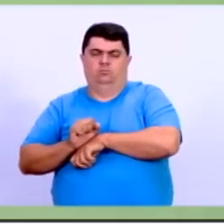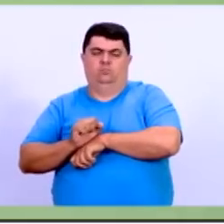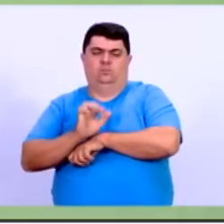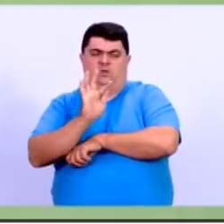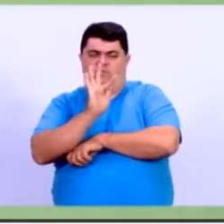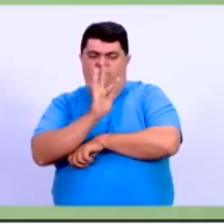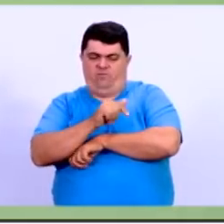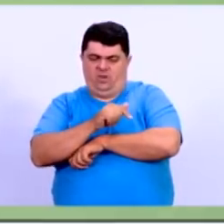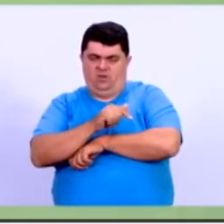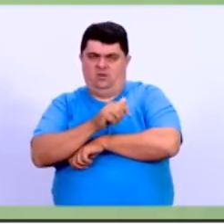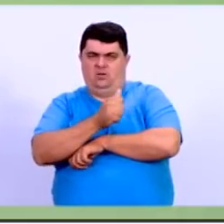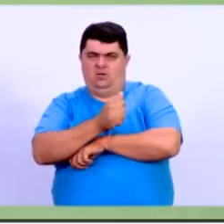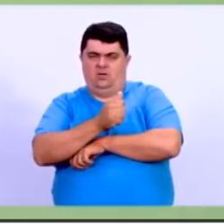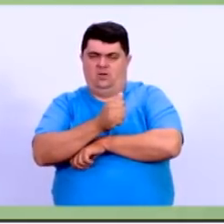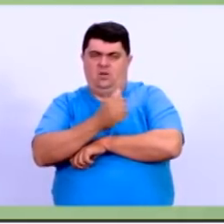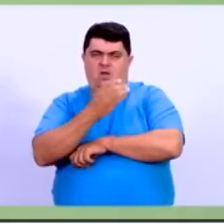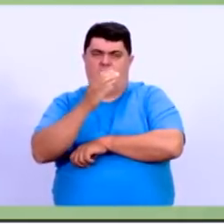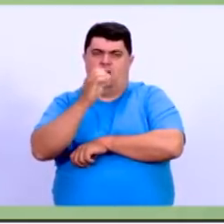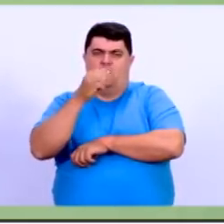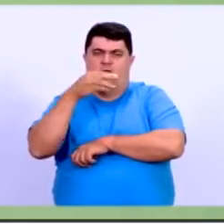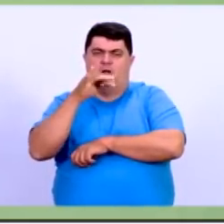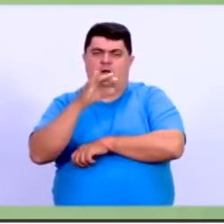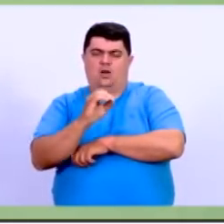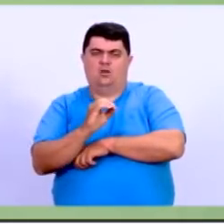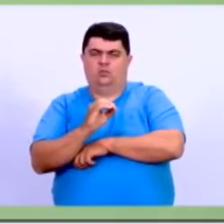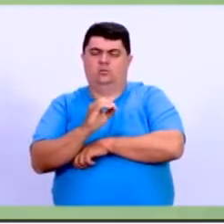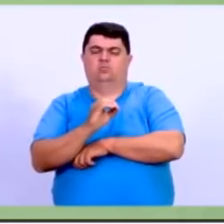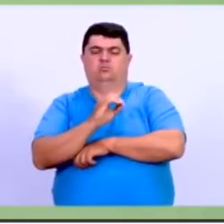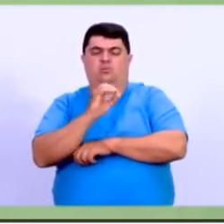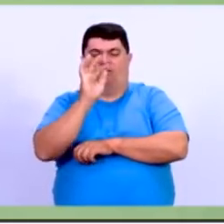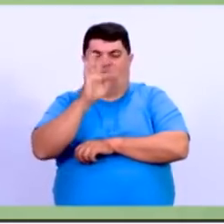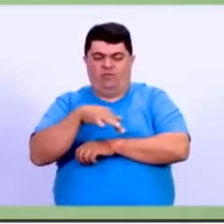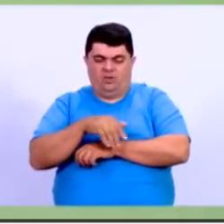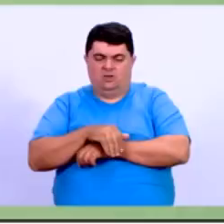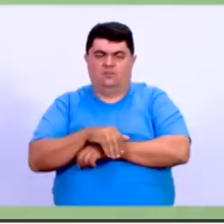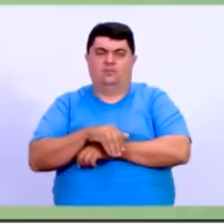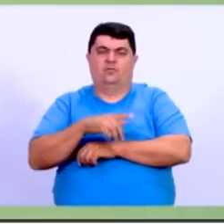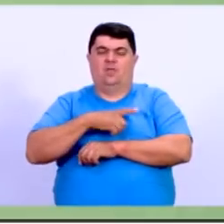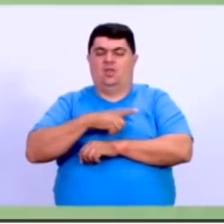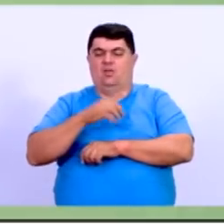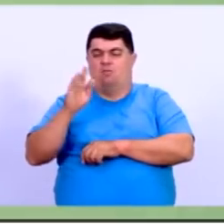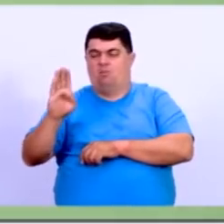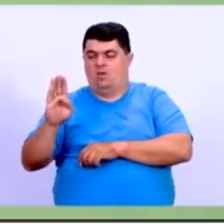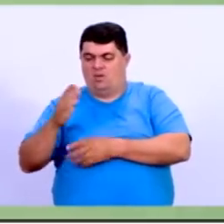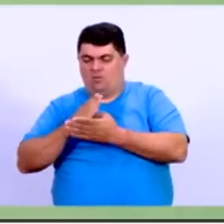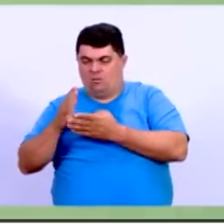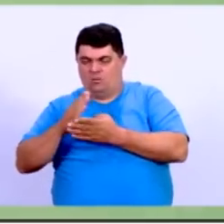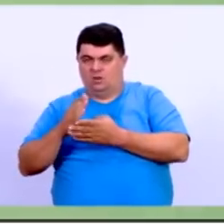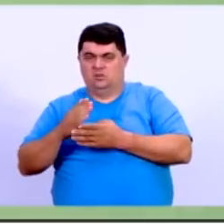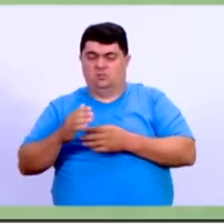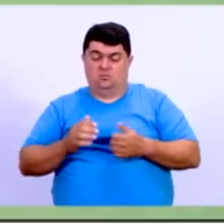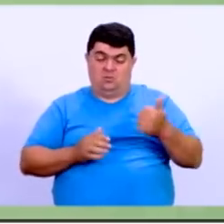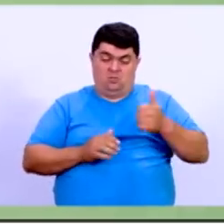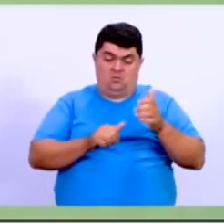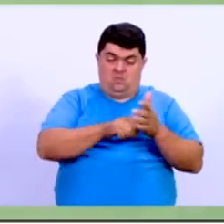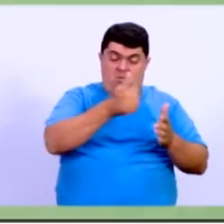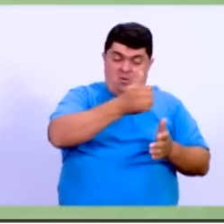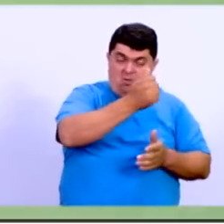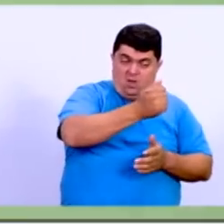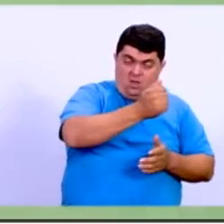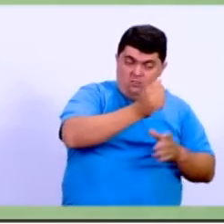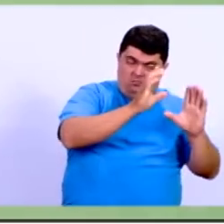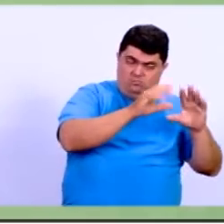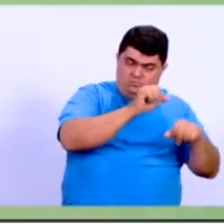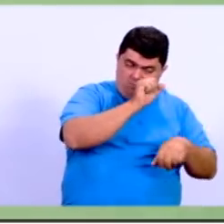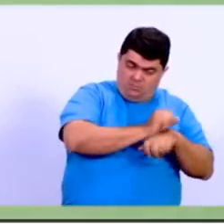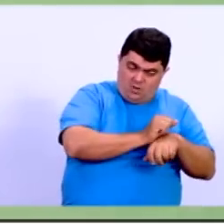aquela mensagem lá que o professor falou do câmbio, né? Câmbio, beleza, terminei a comunicação. Aí entra a transmissão da máquina B. Tá